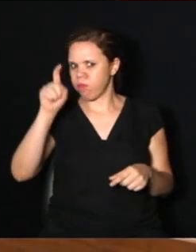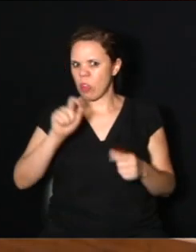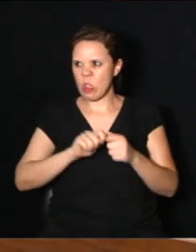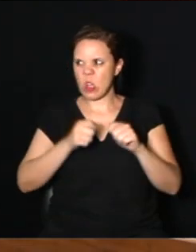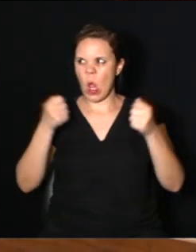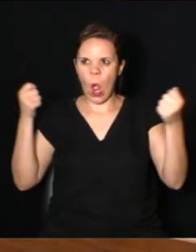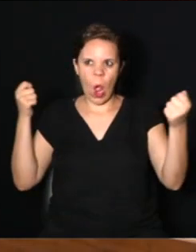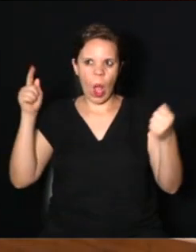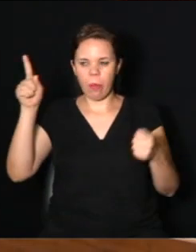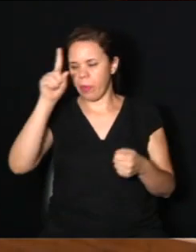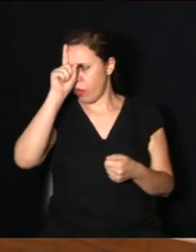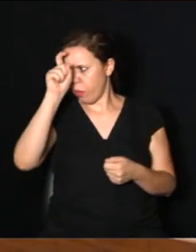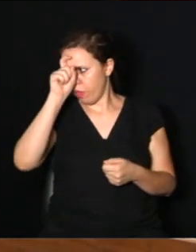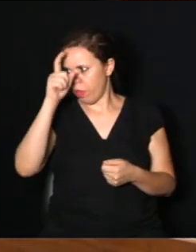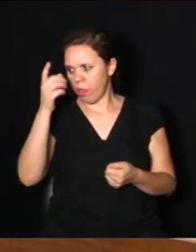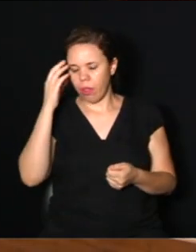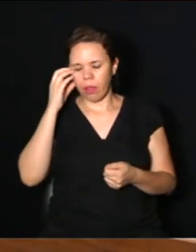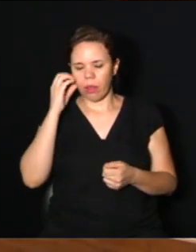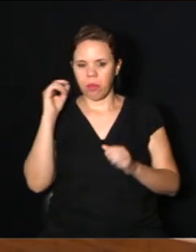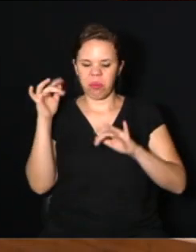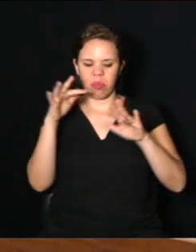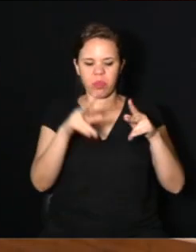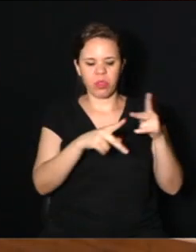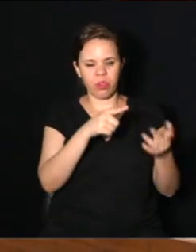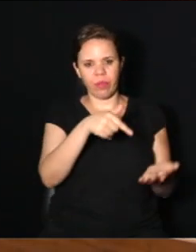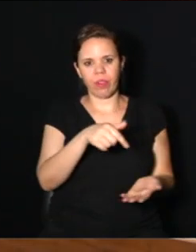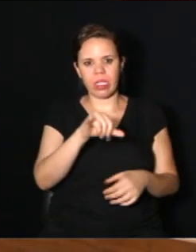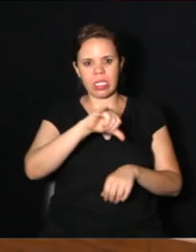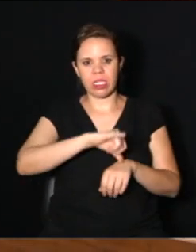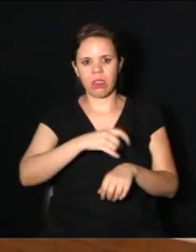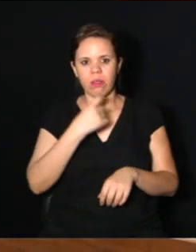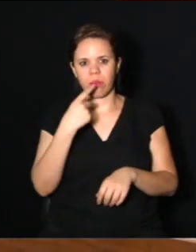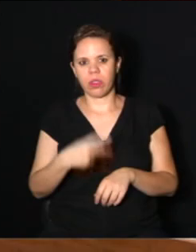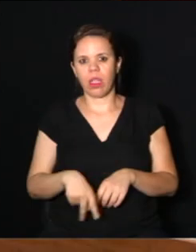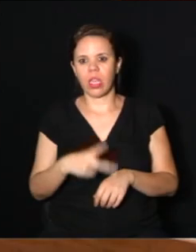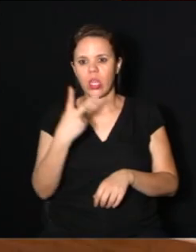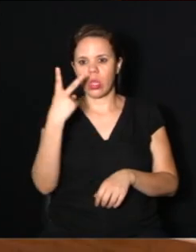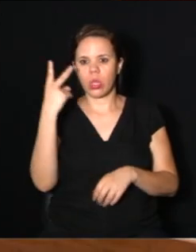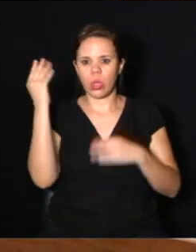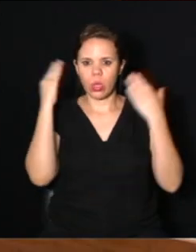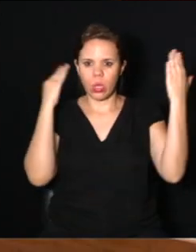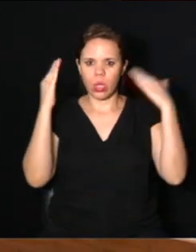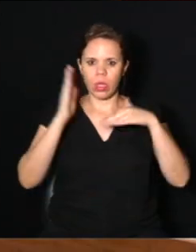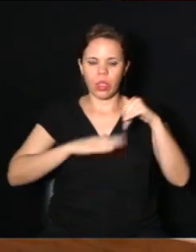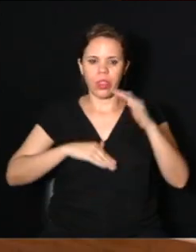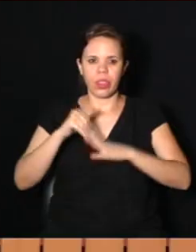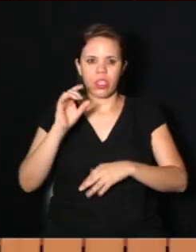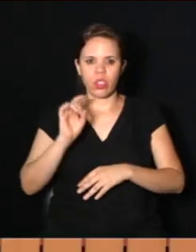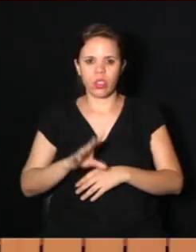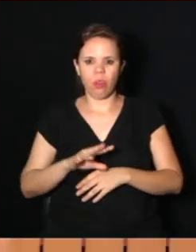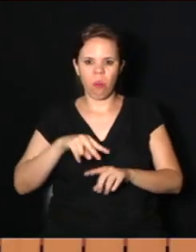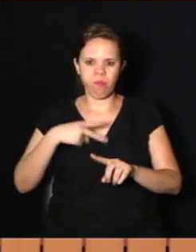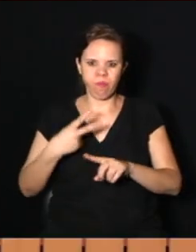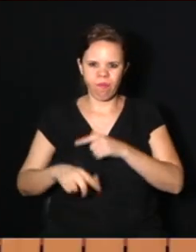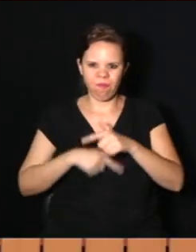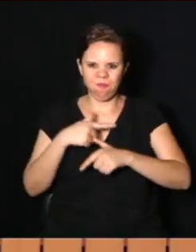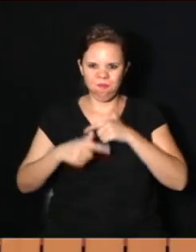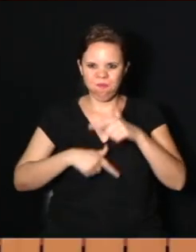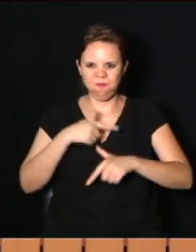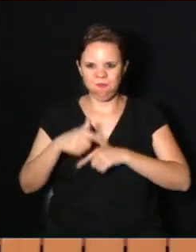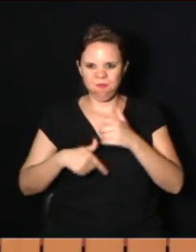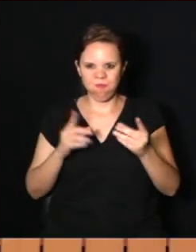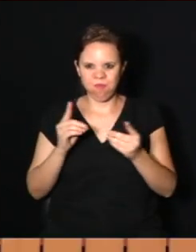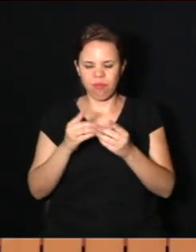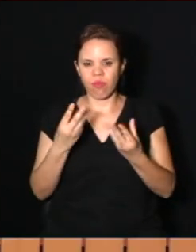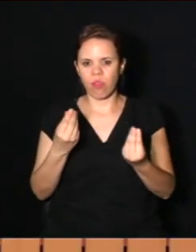uma demanda central para a cidade de Campinas, a gente ter 2 profissionais de psicologia, e para agravar essa situação, a gente tem aqui uma série